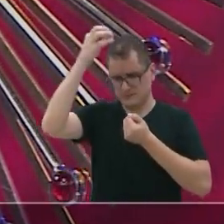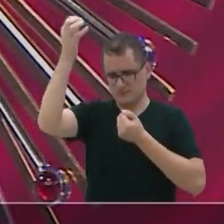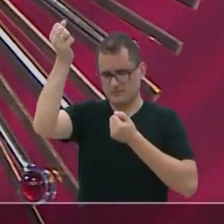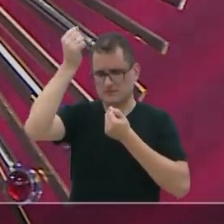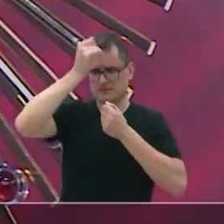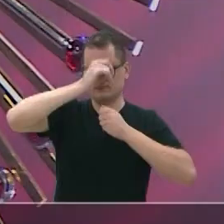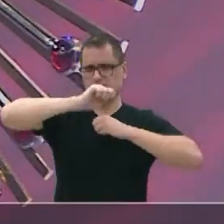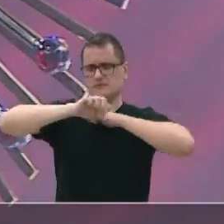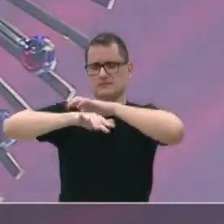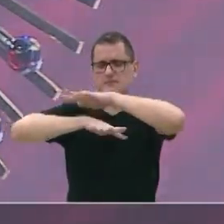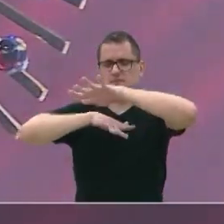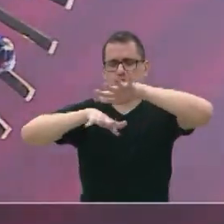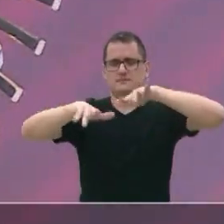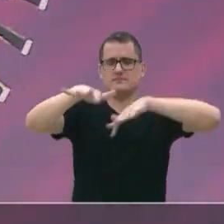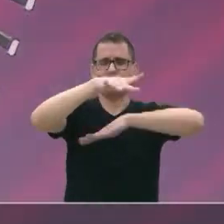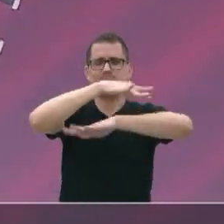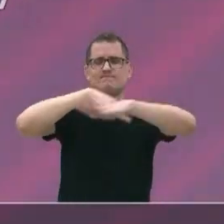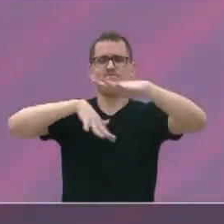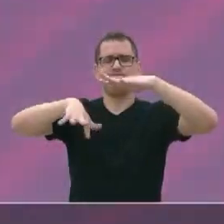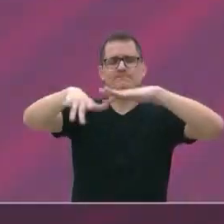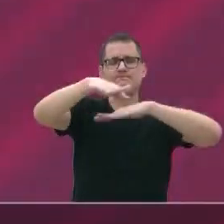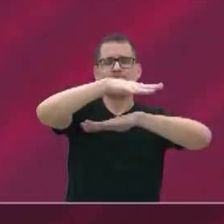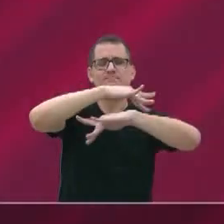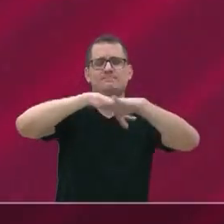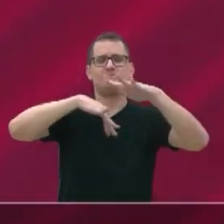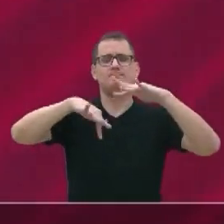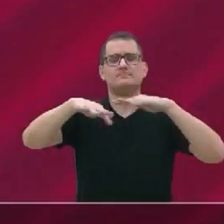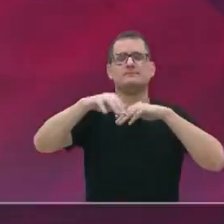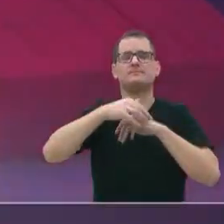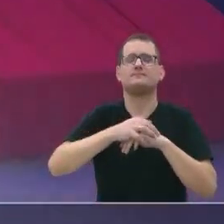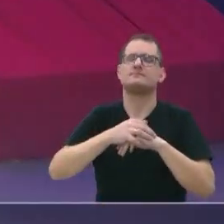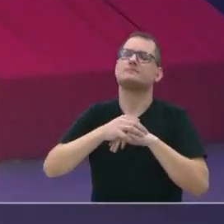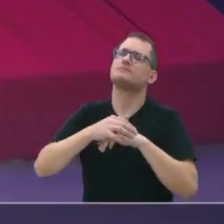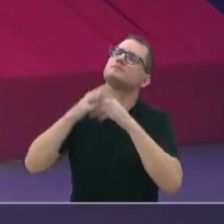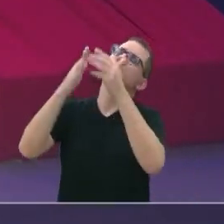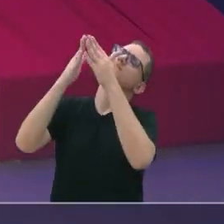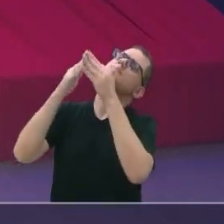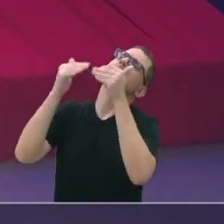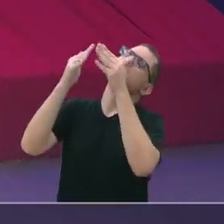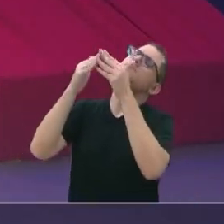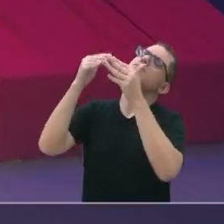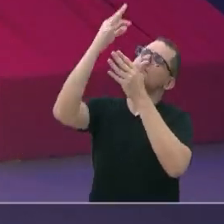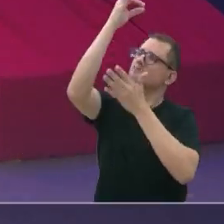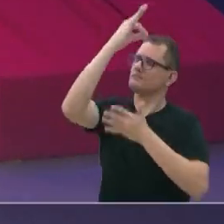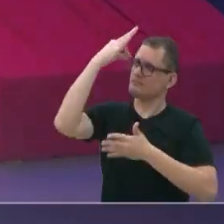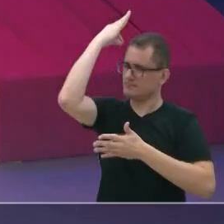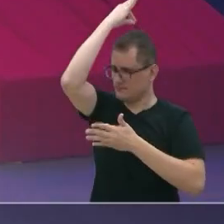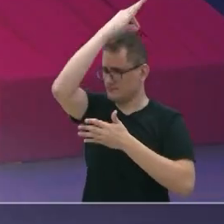Mais uma vez para encerrar, move-te em mim. Move-te em mim.